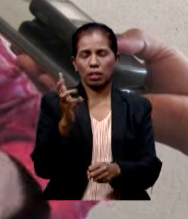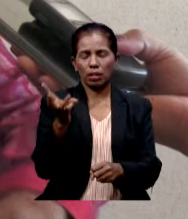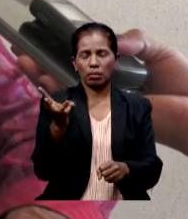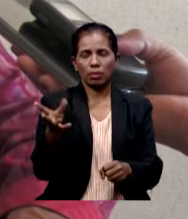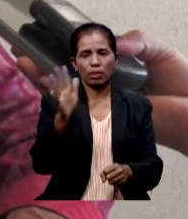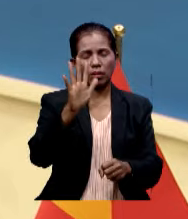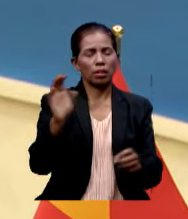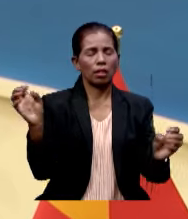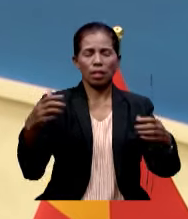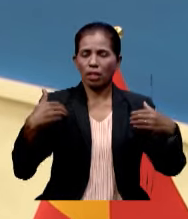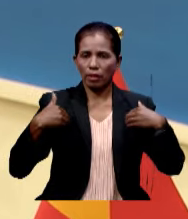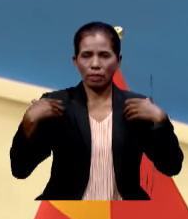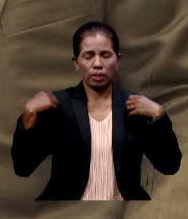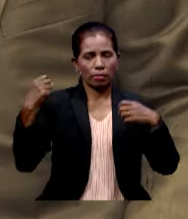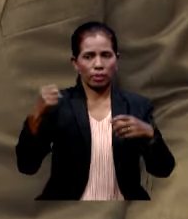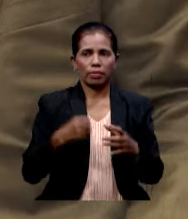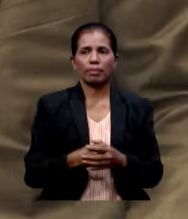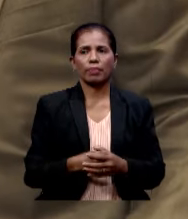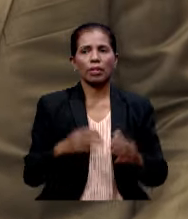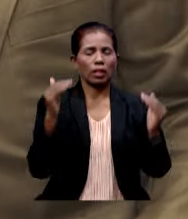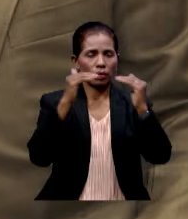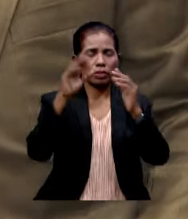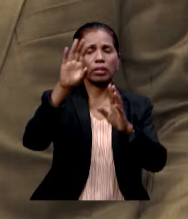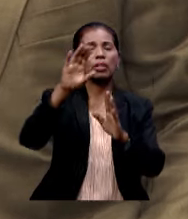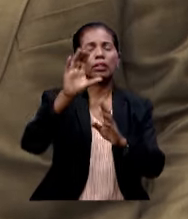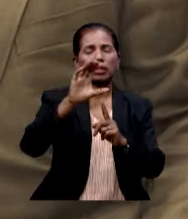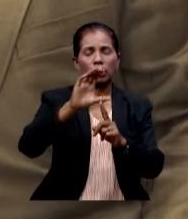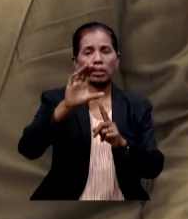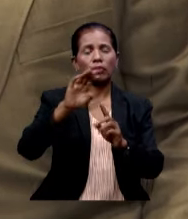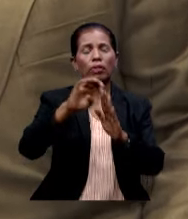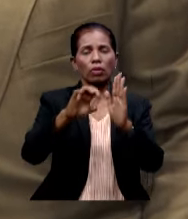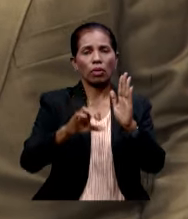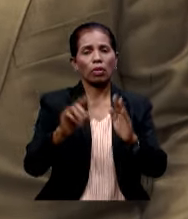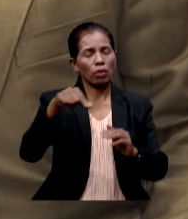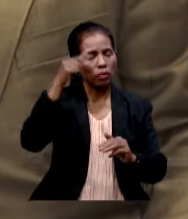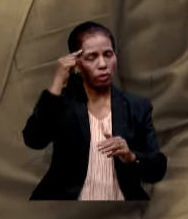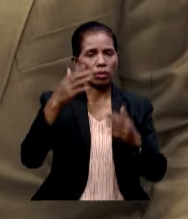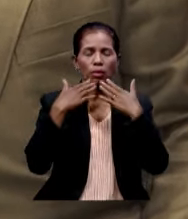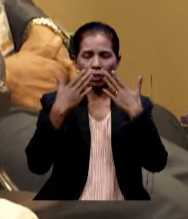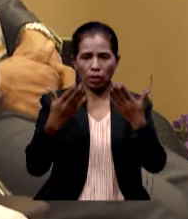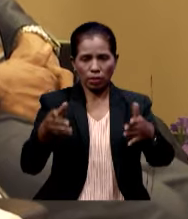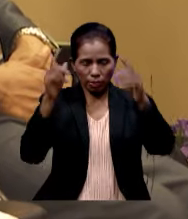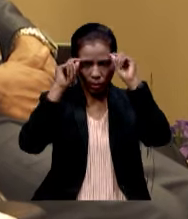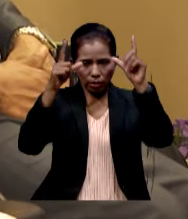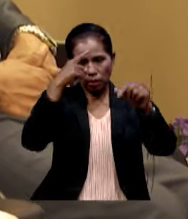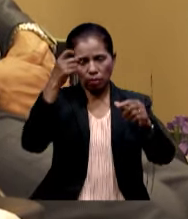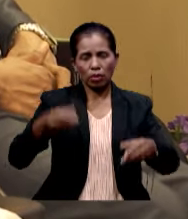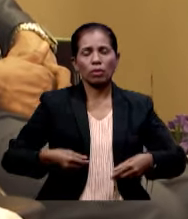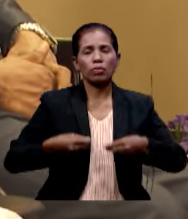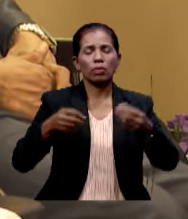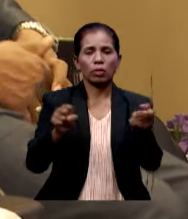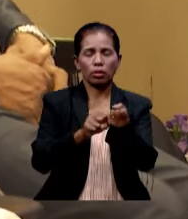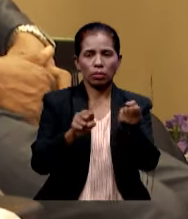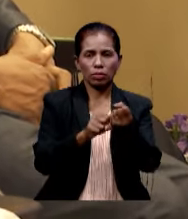o leia. Durante o encontro, o chefe de governo São Tomé e Príncipe agradece a Timor-Leste, também foi apoio